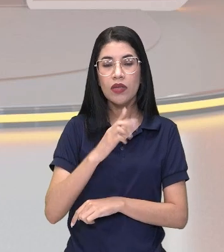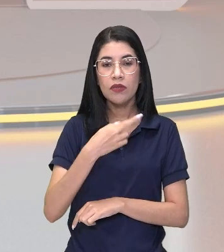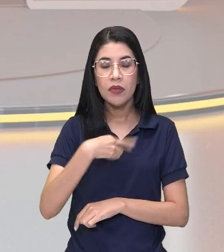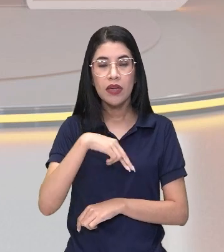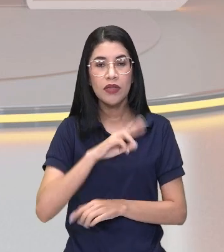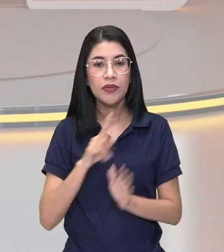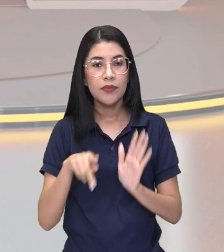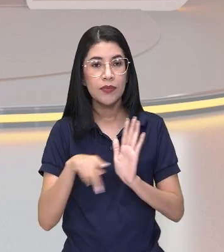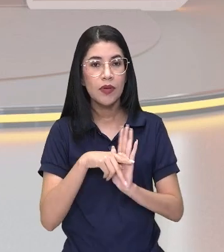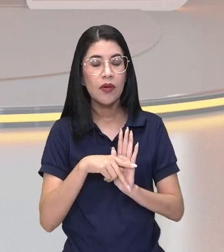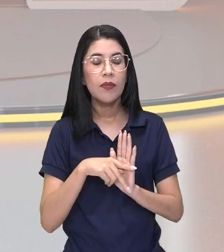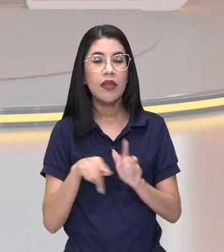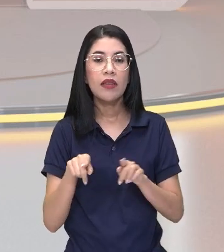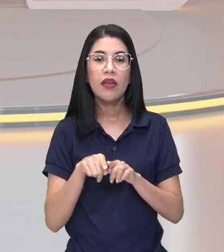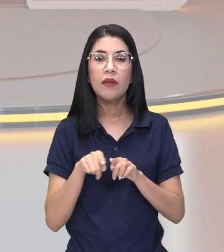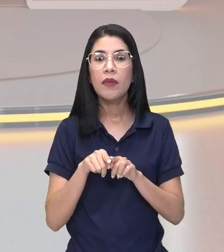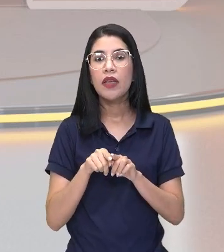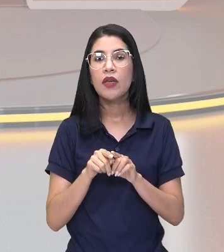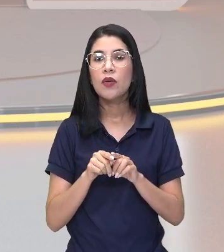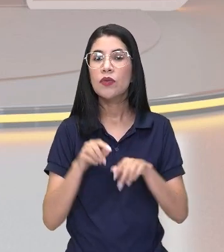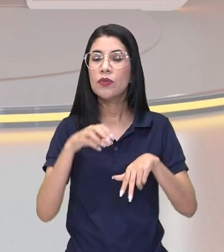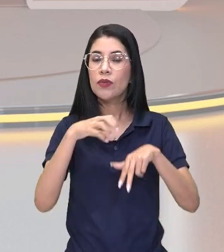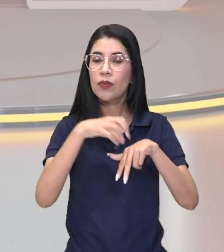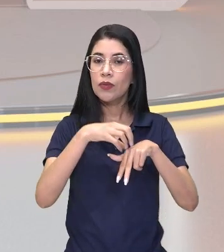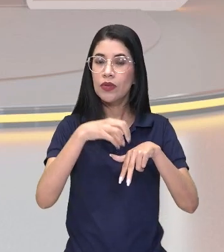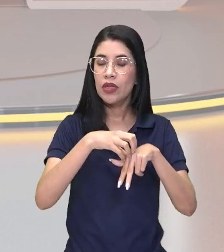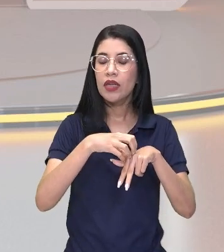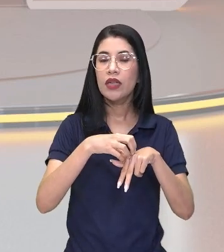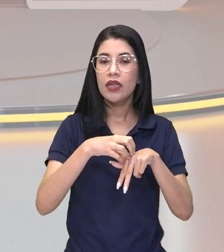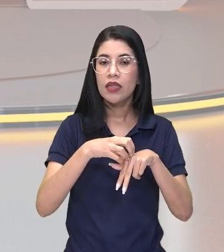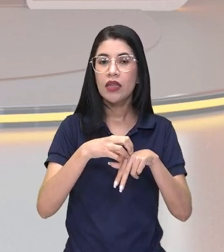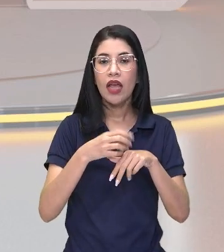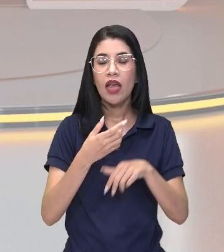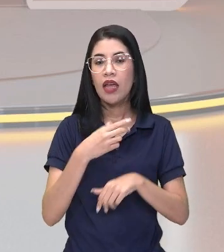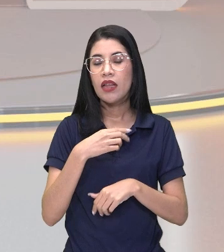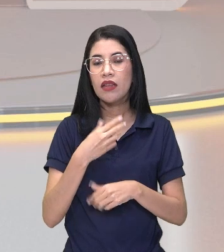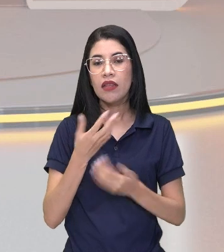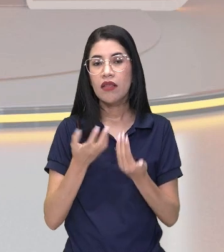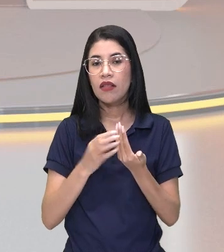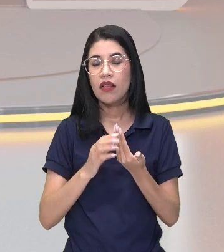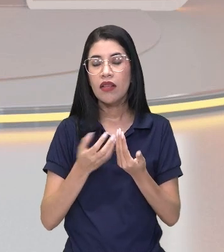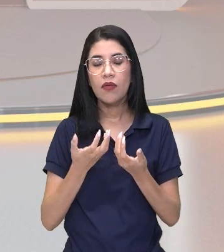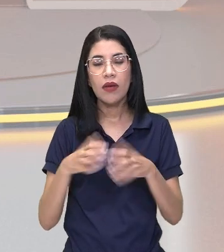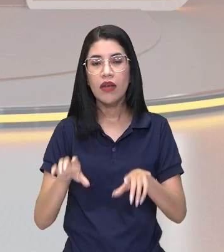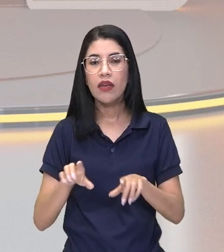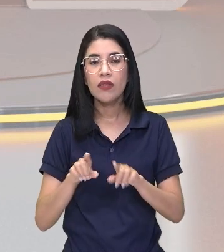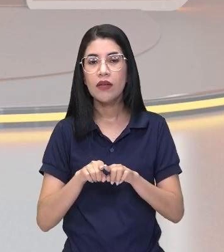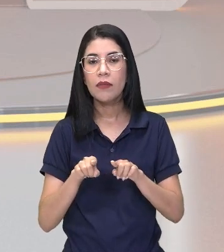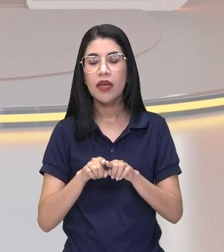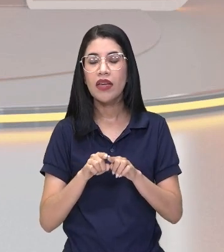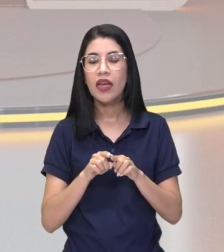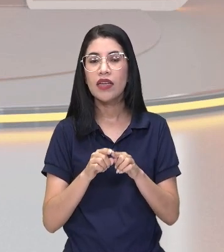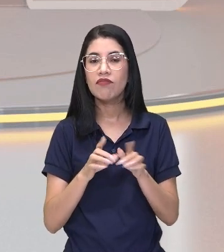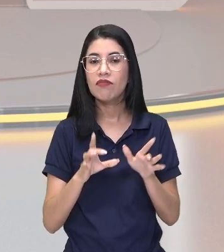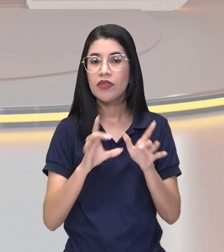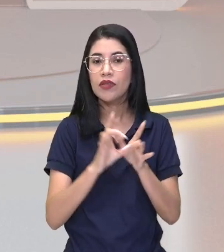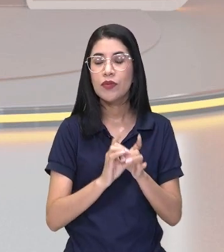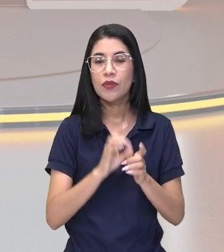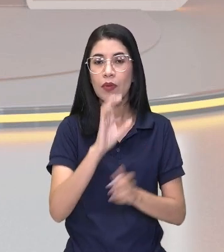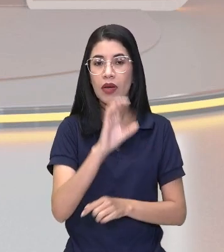própria. Os próprios reis, os próprios monarcas não queriam também dividir a sua autoridade temporal com a igreja. Tudo